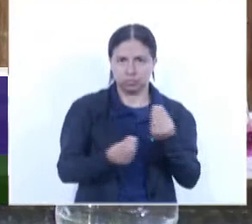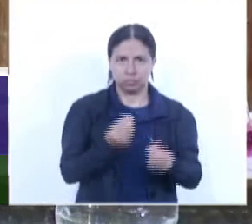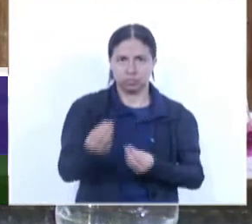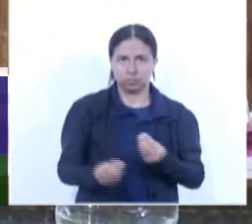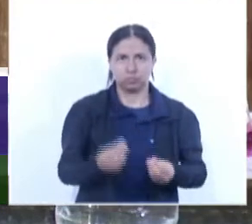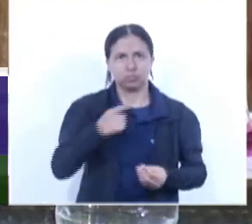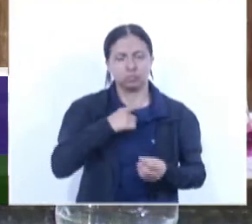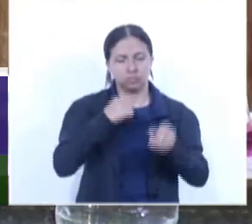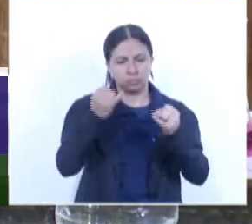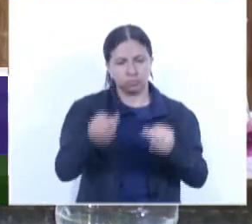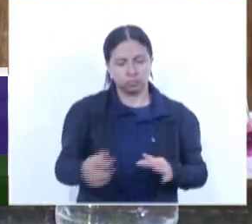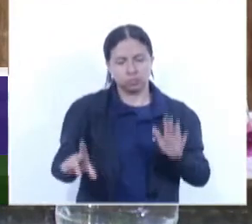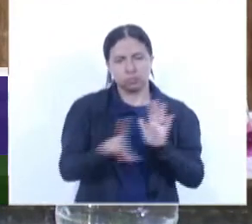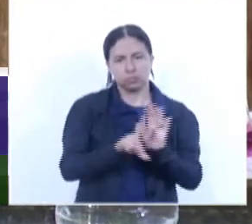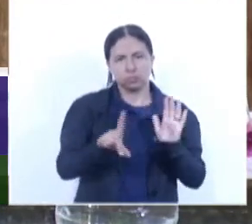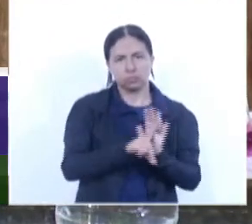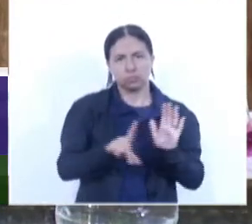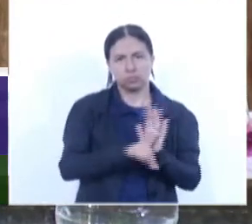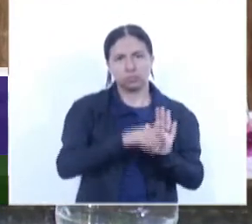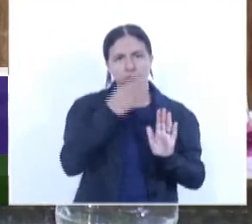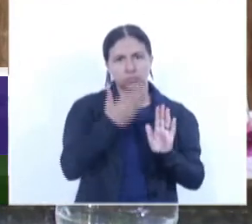uma lei ordinária e